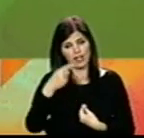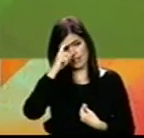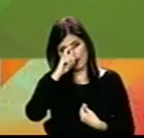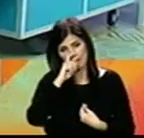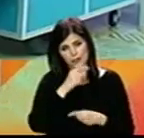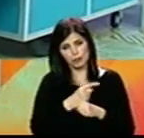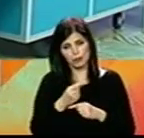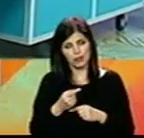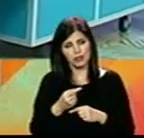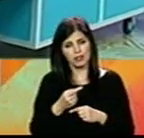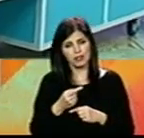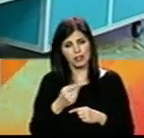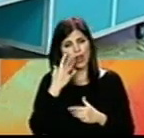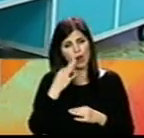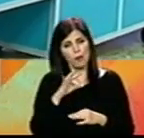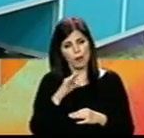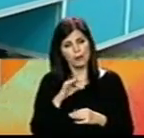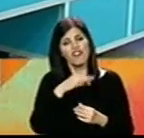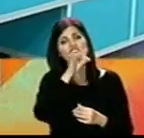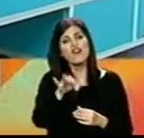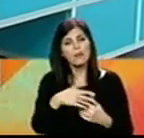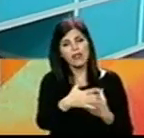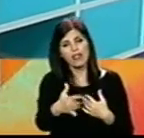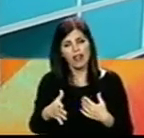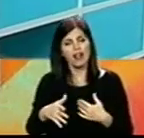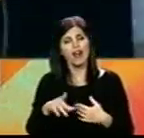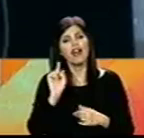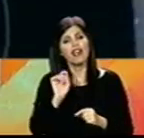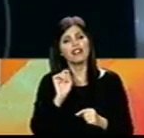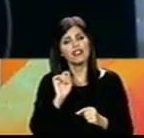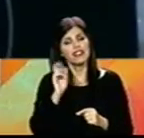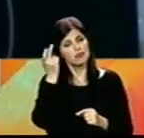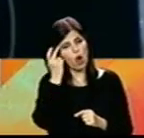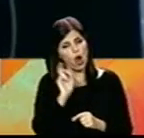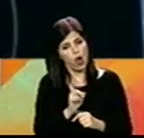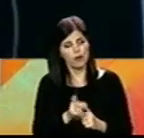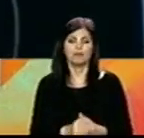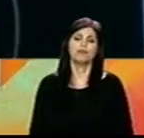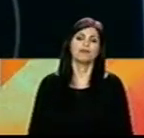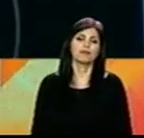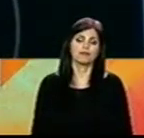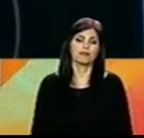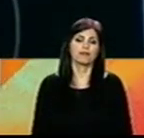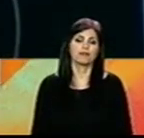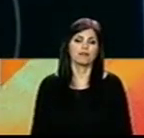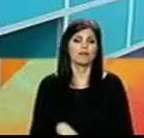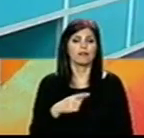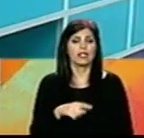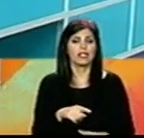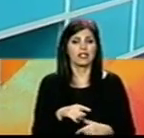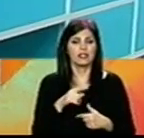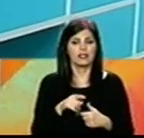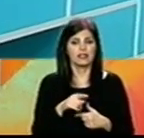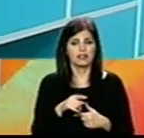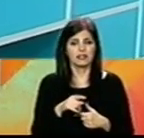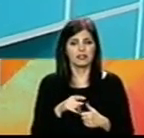lo utilizo normalmente para cocinar para mi familia en días muy señalados, ¿no? Entonces, bueno, mate. Aparte de que tiene pocos ingredientes, pero hay que buscar